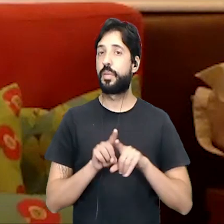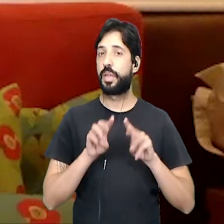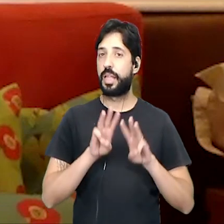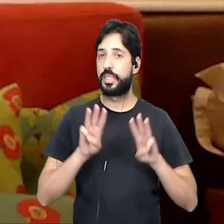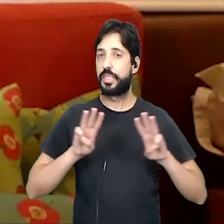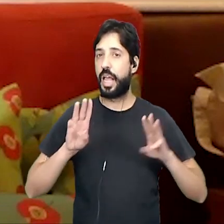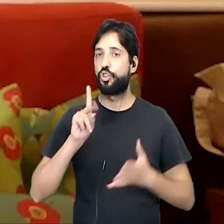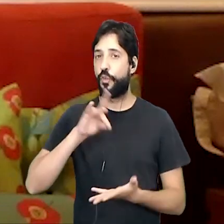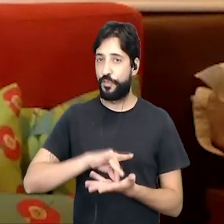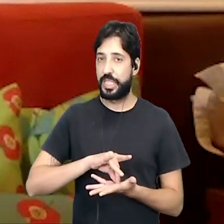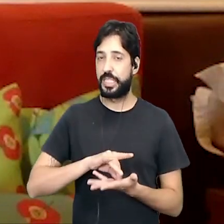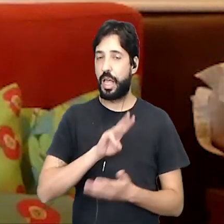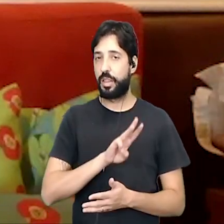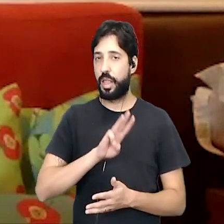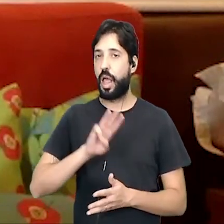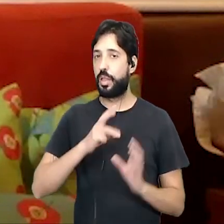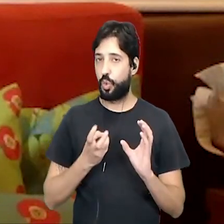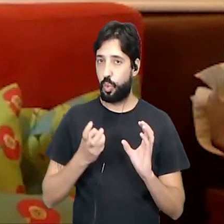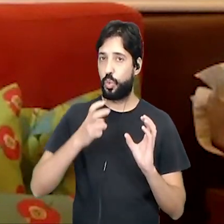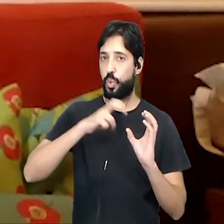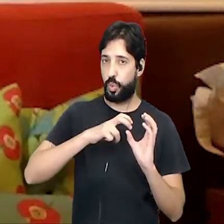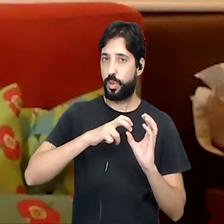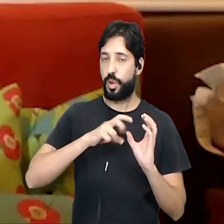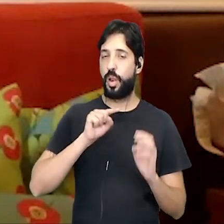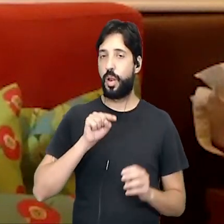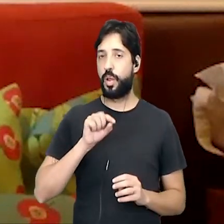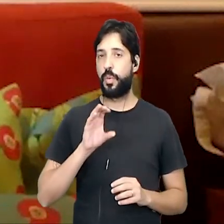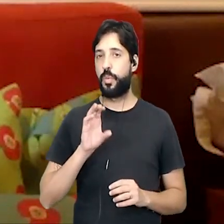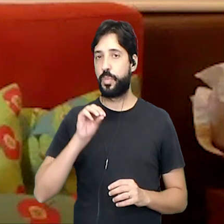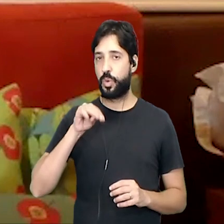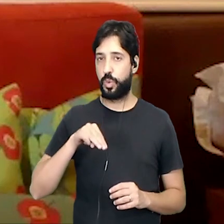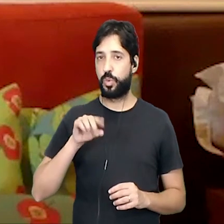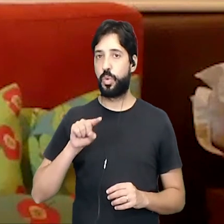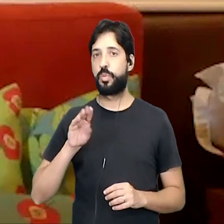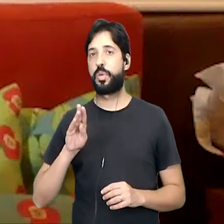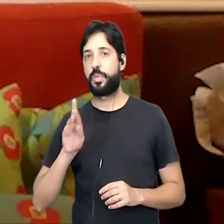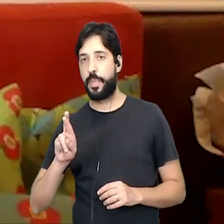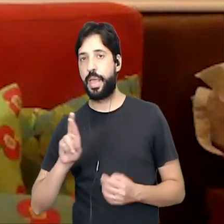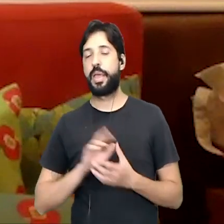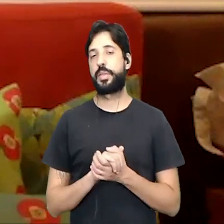ser encontrada nas redes sociais e no site oficial